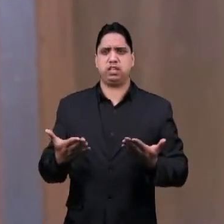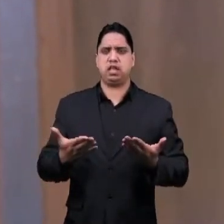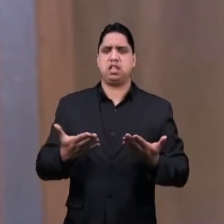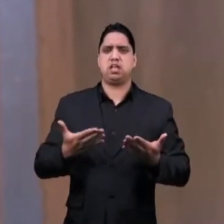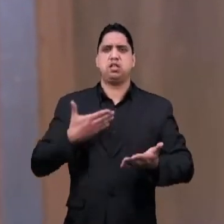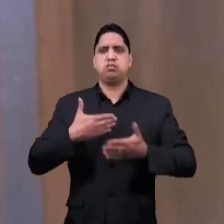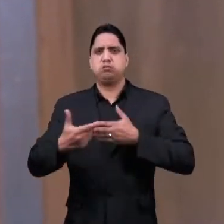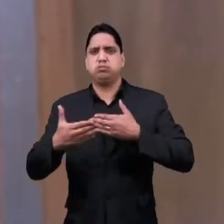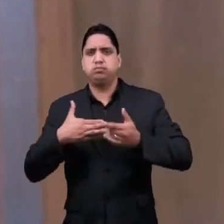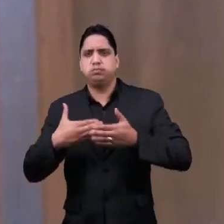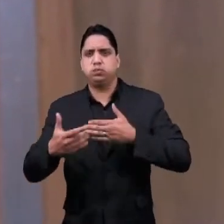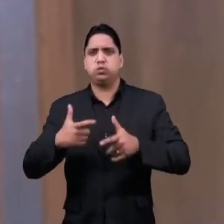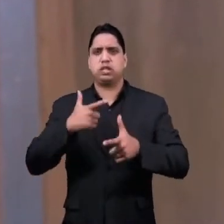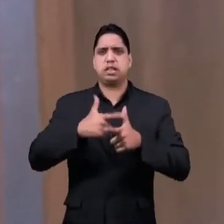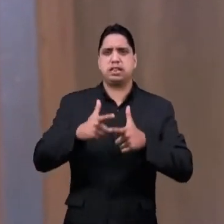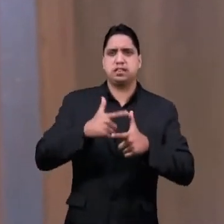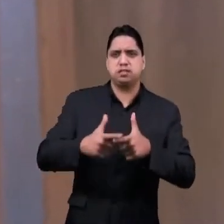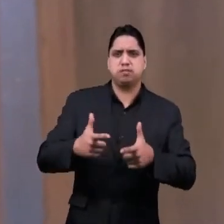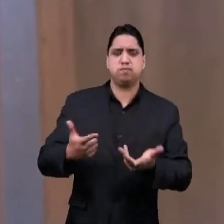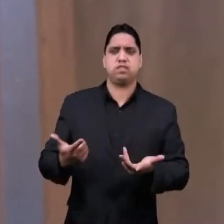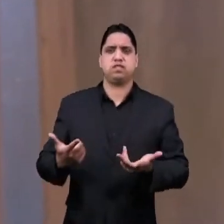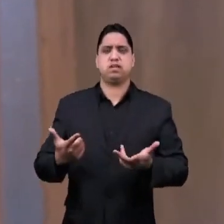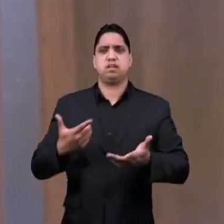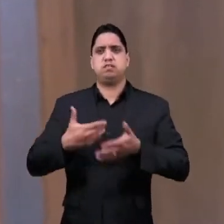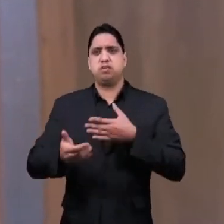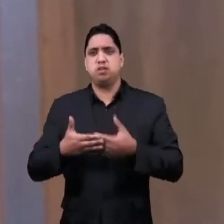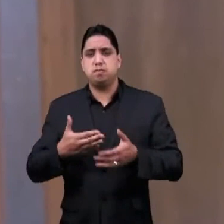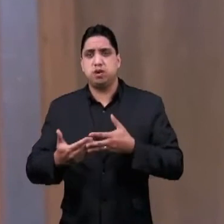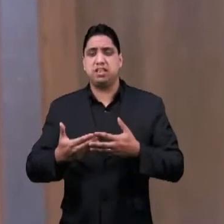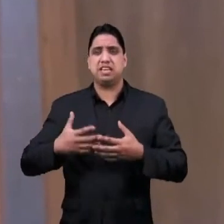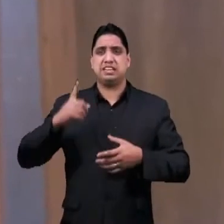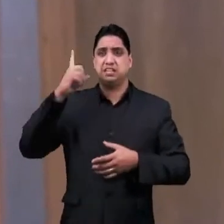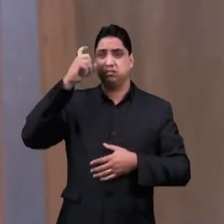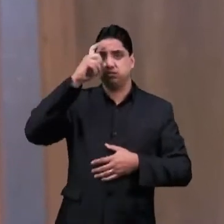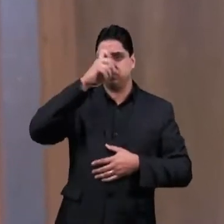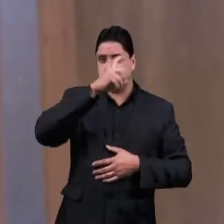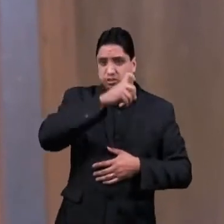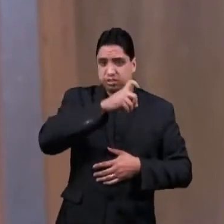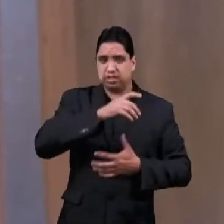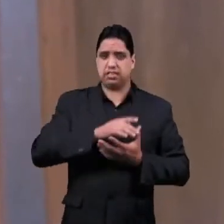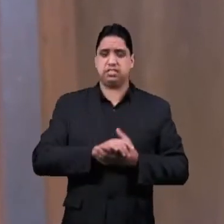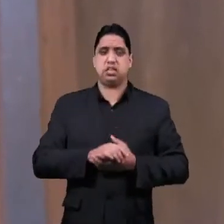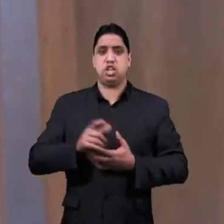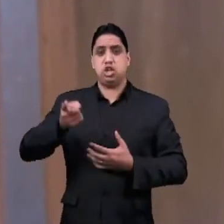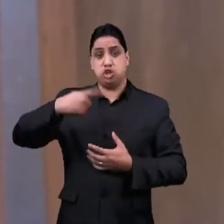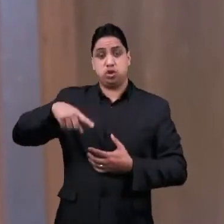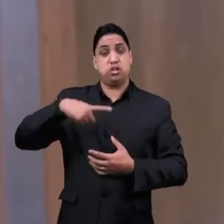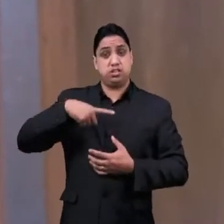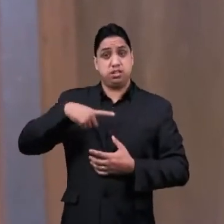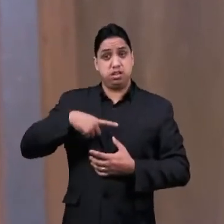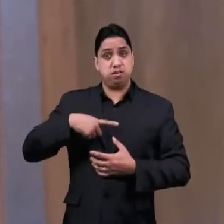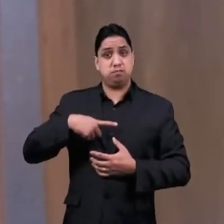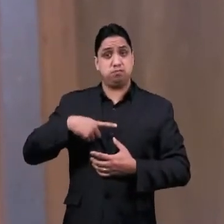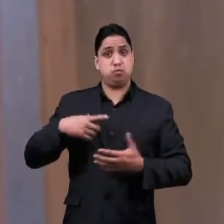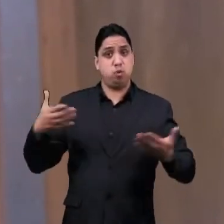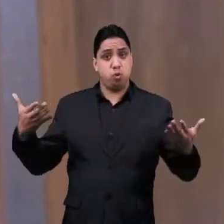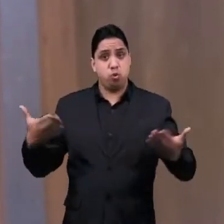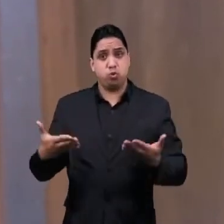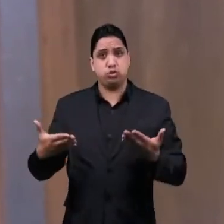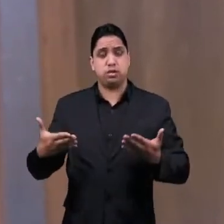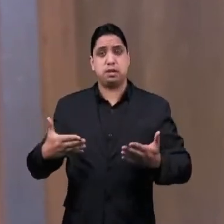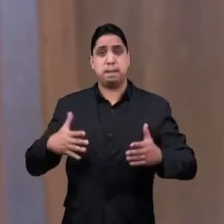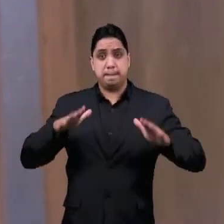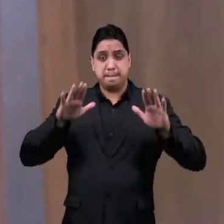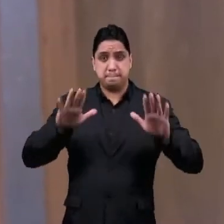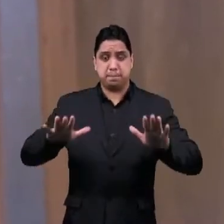batalha, da luta, da prova que nós formos submetidos, nós precisamos